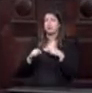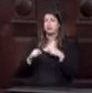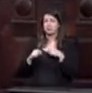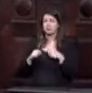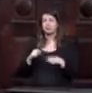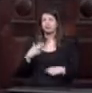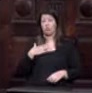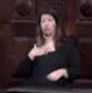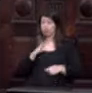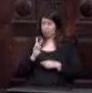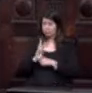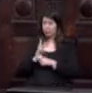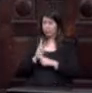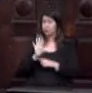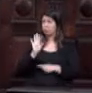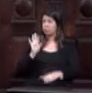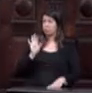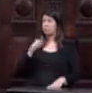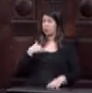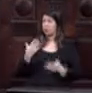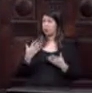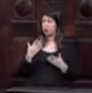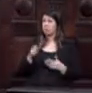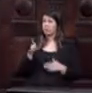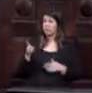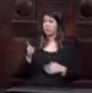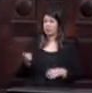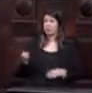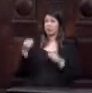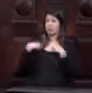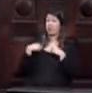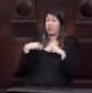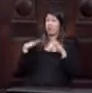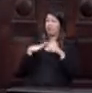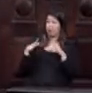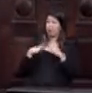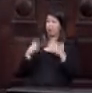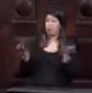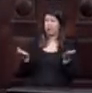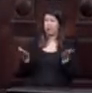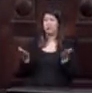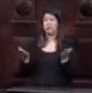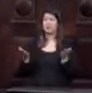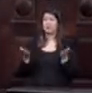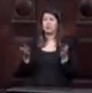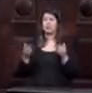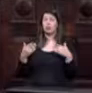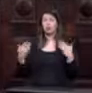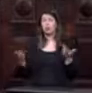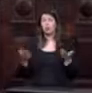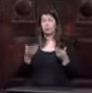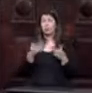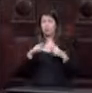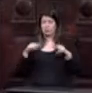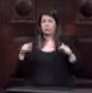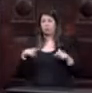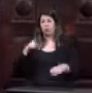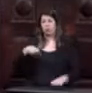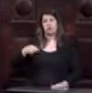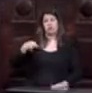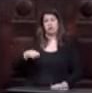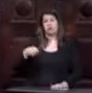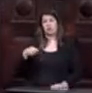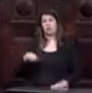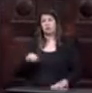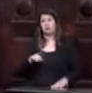eu te empresto, mas eu quero que você me dê como garantia uma casa, você tem que ter propriedade aqui. Essas são as exigências.